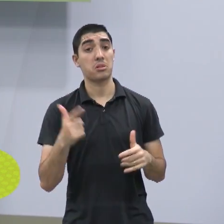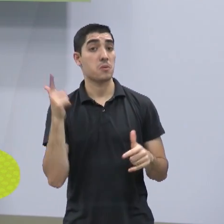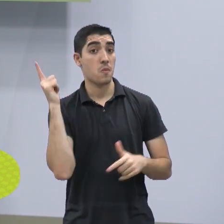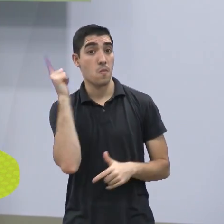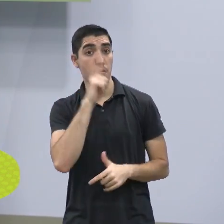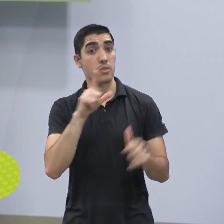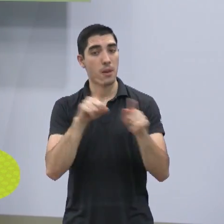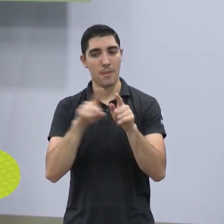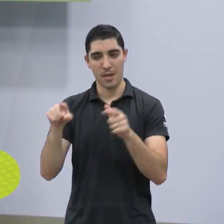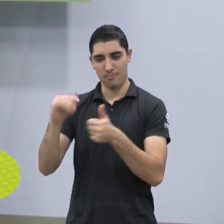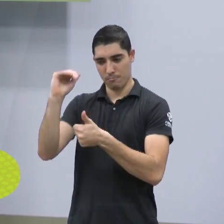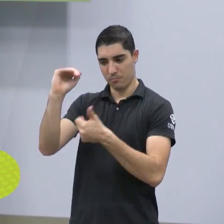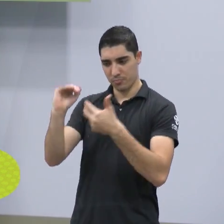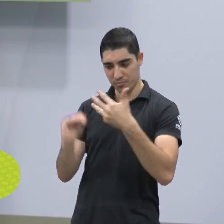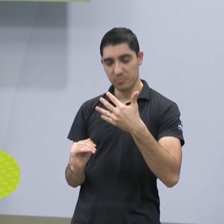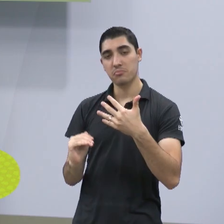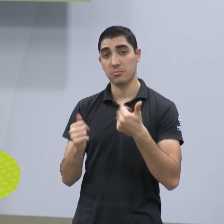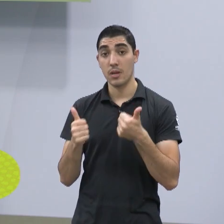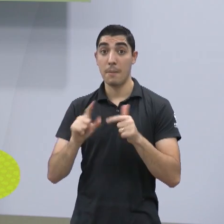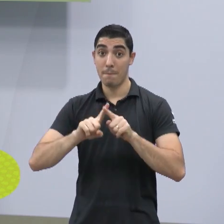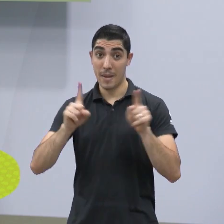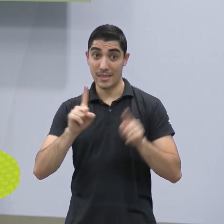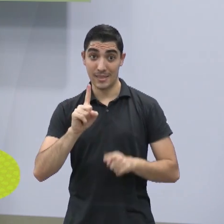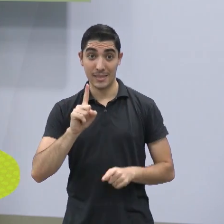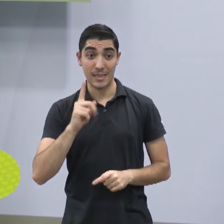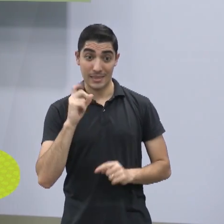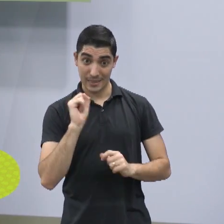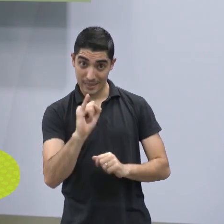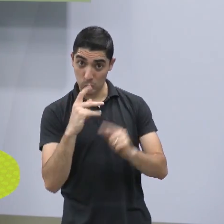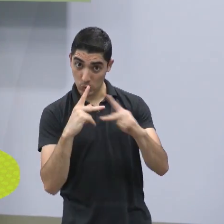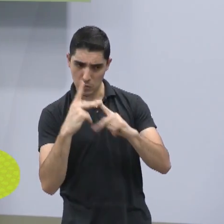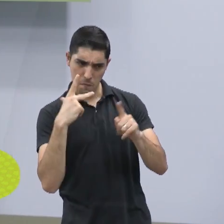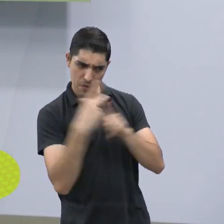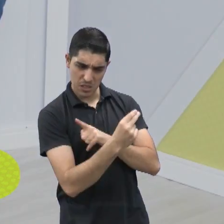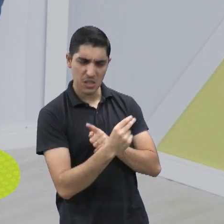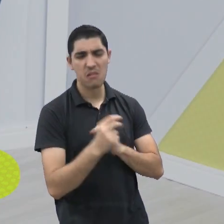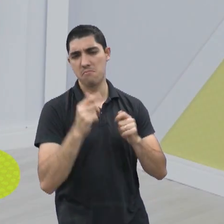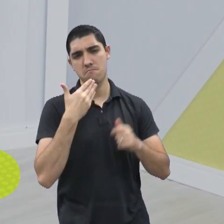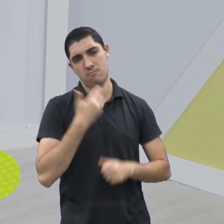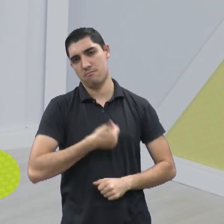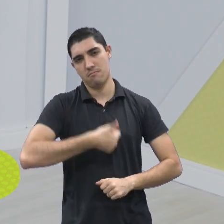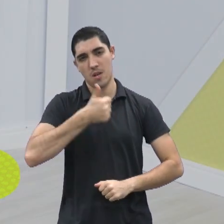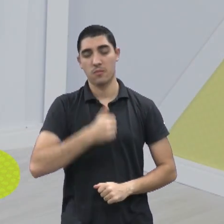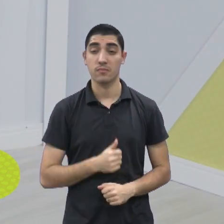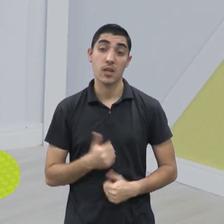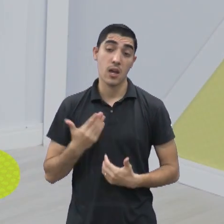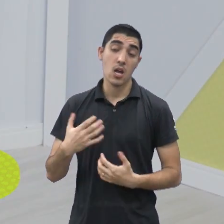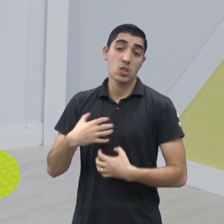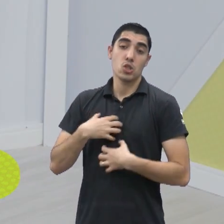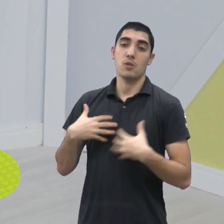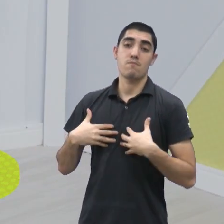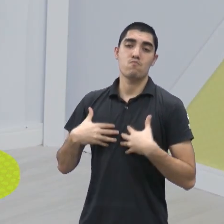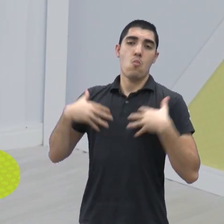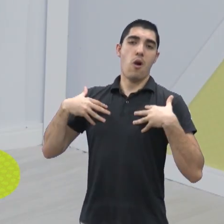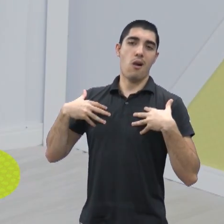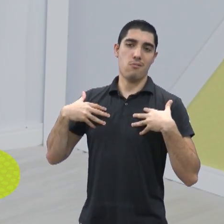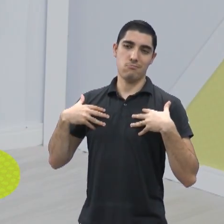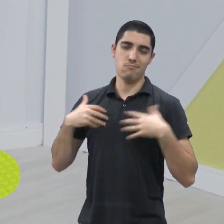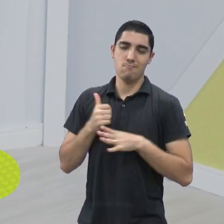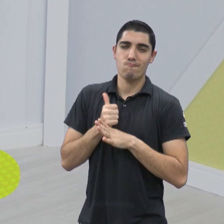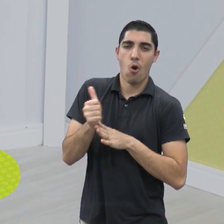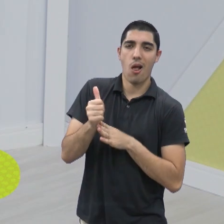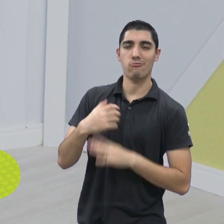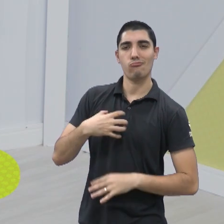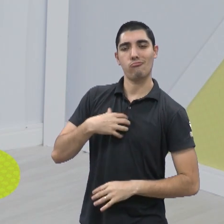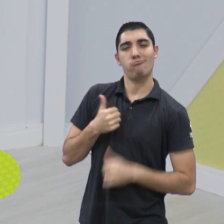da primeira fase, mas se vier uma vitória e tem chance de vencer, melhor. Moralmente, né, se vier a vitória ou até mesmo o empate,